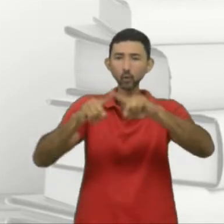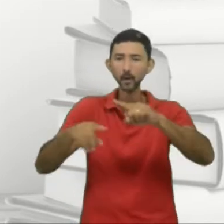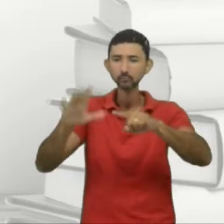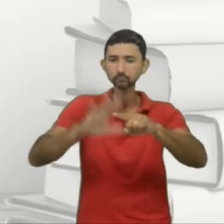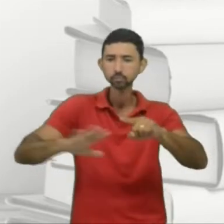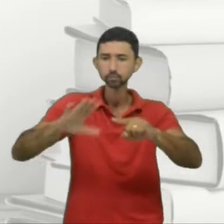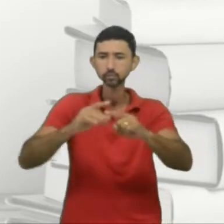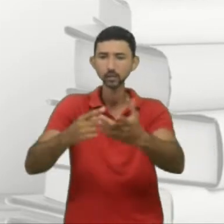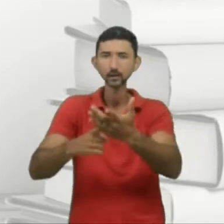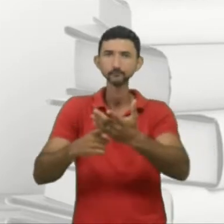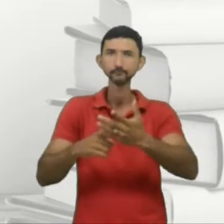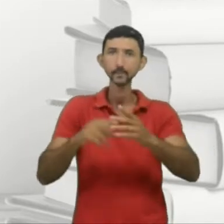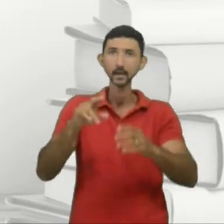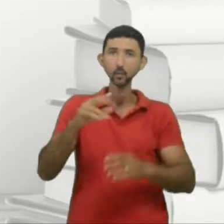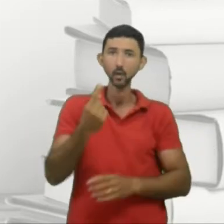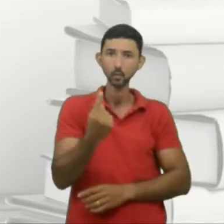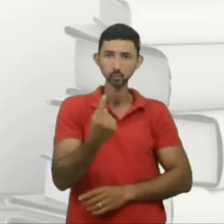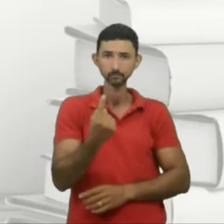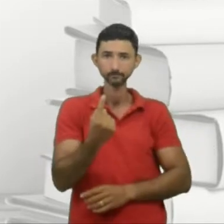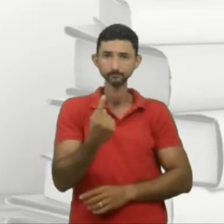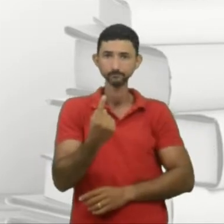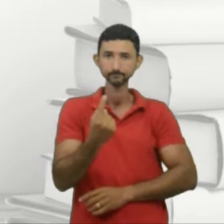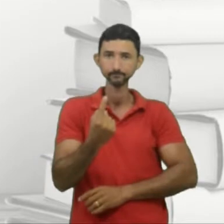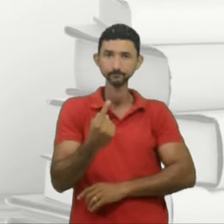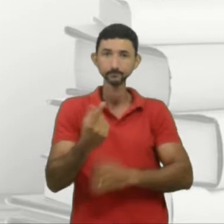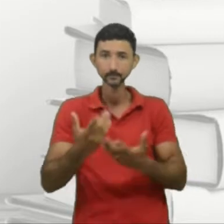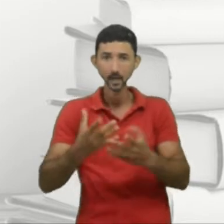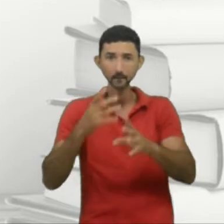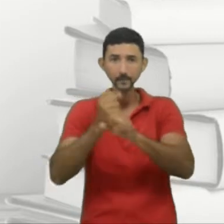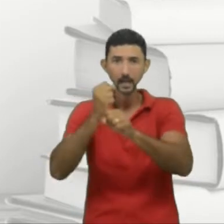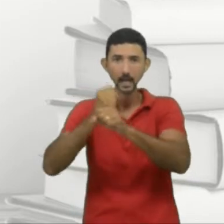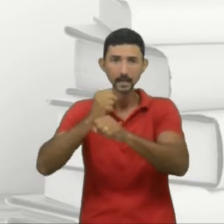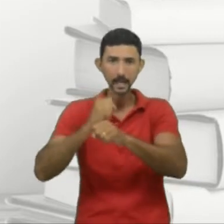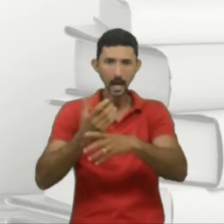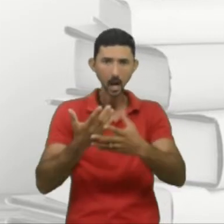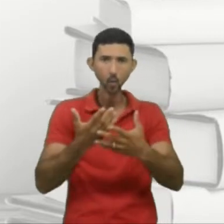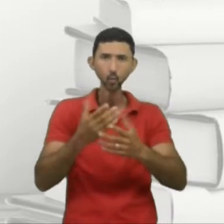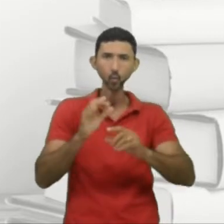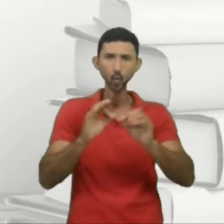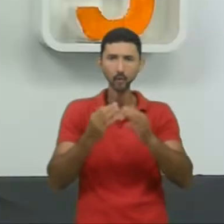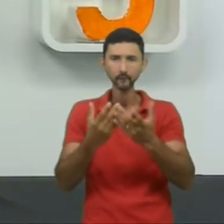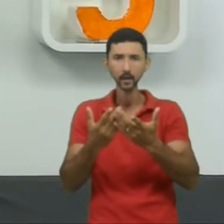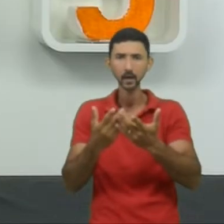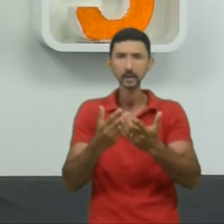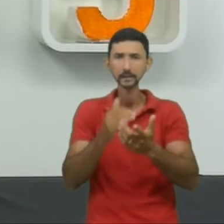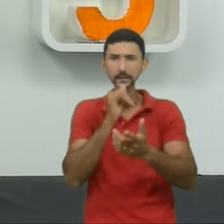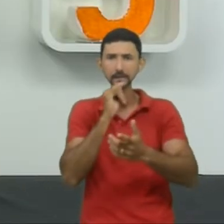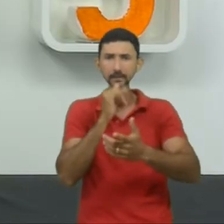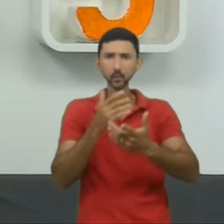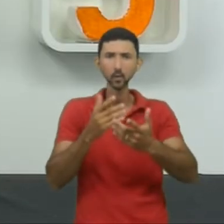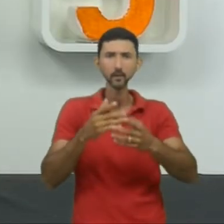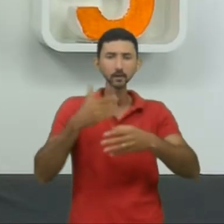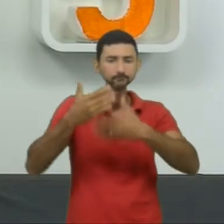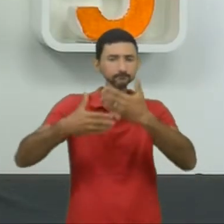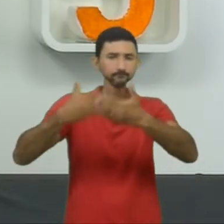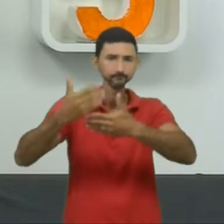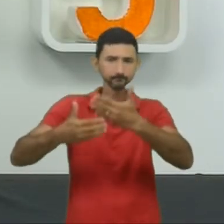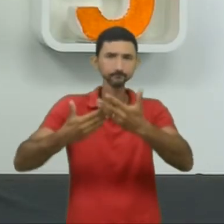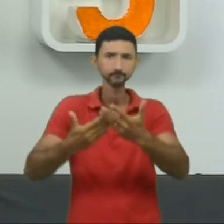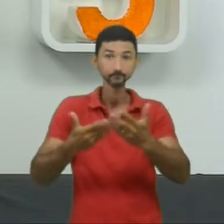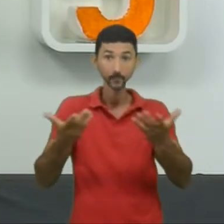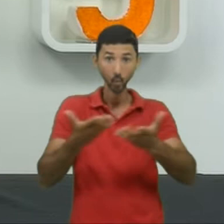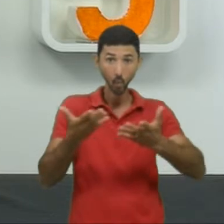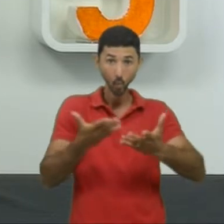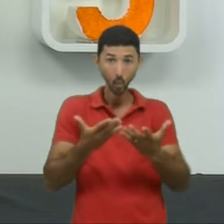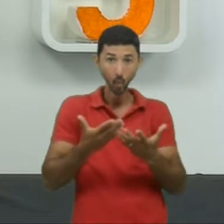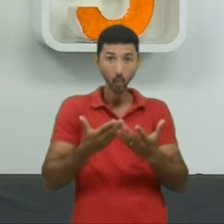espaço amostral é igual a 1. Então, esses cálculos com probabilidade a gente vai fazer posteriormente. Hoje a gente